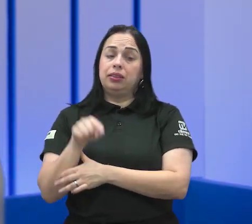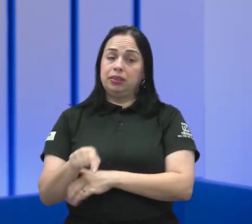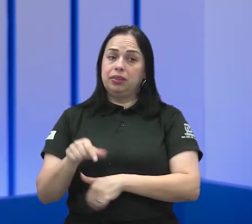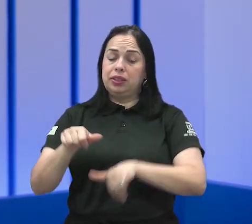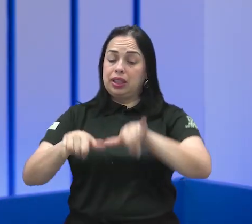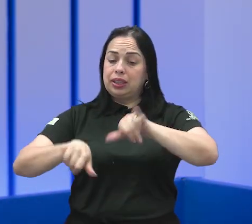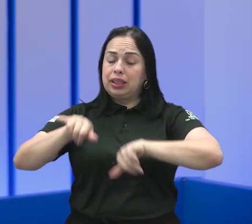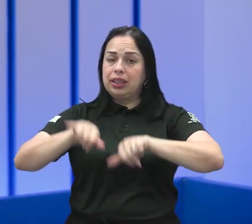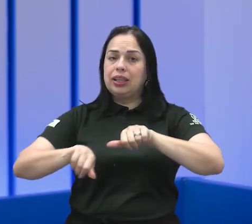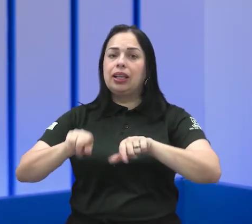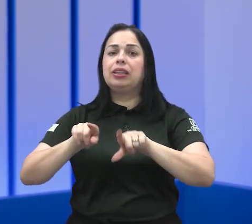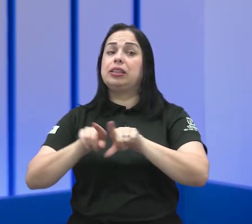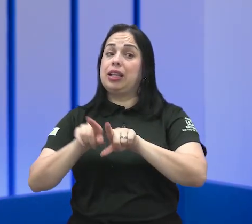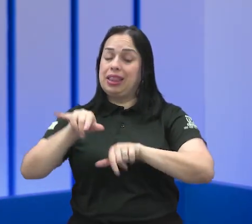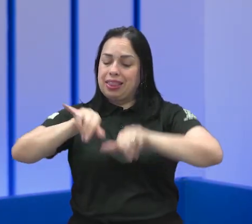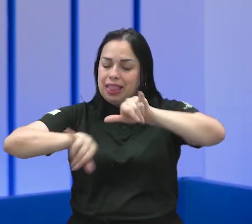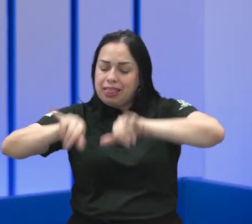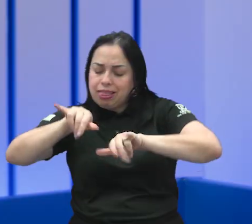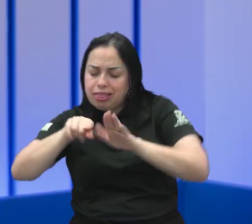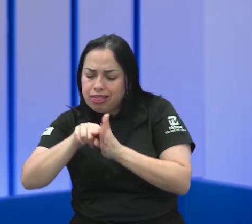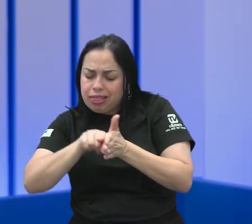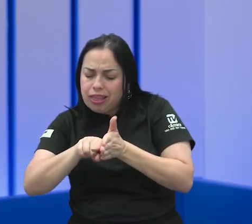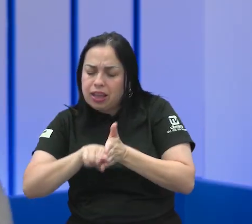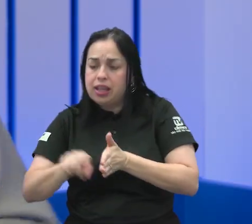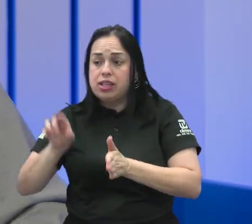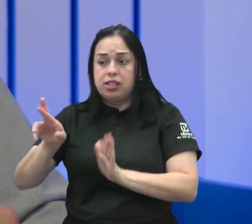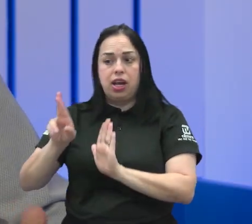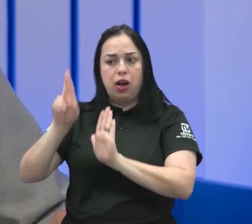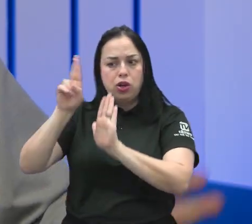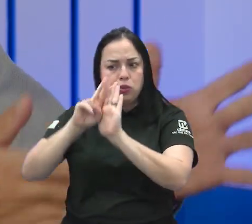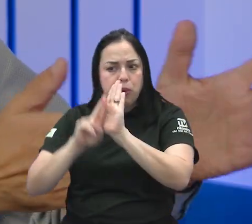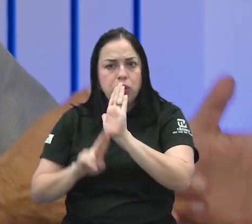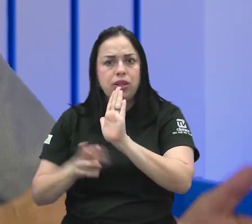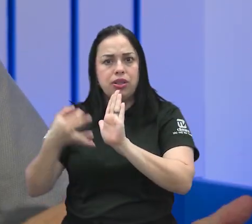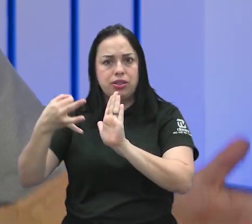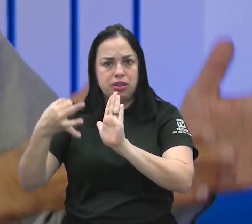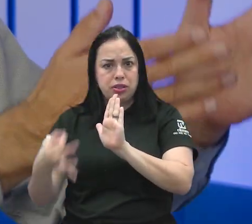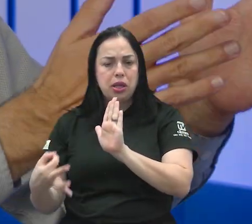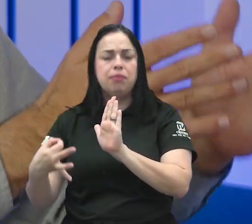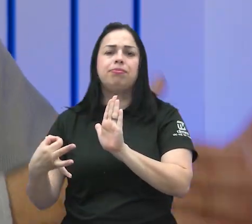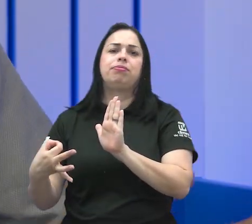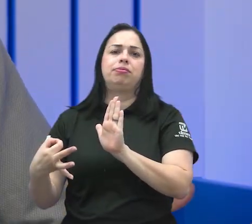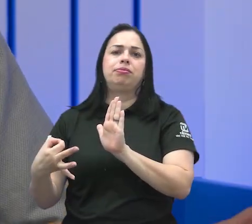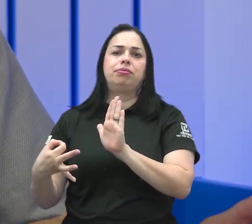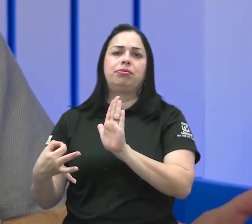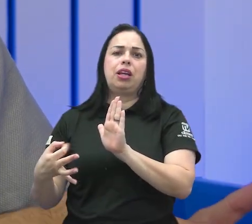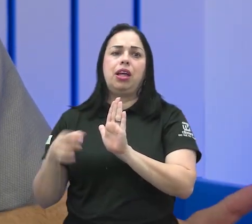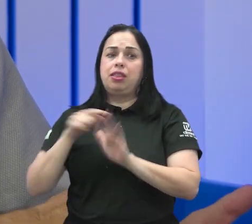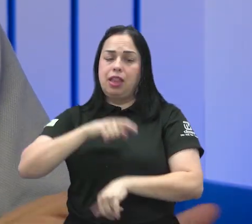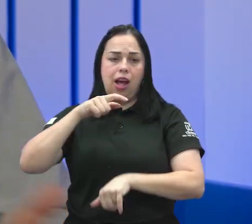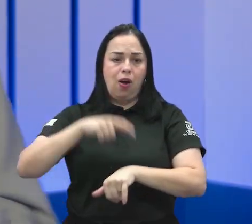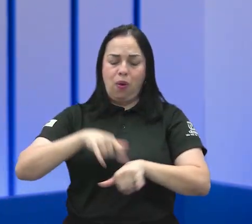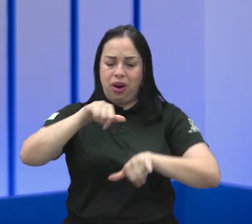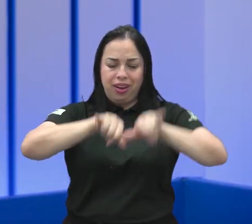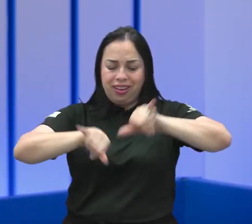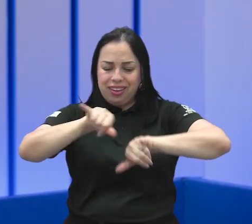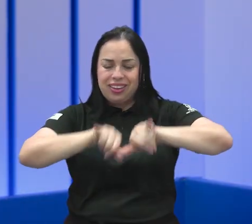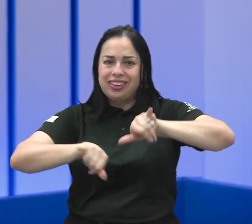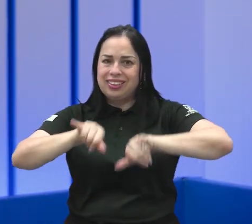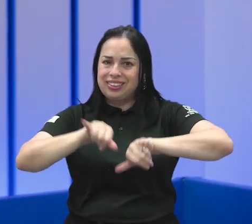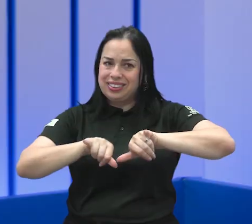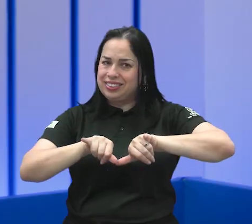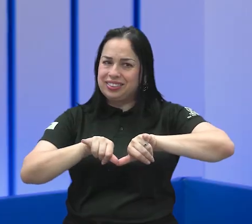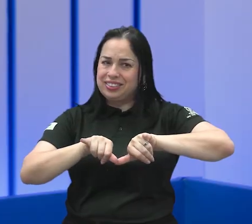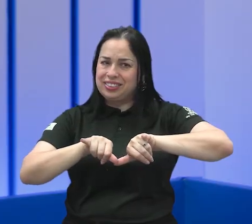exames sorológicos, né? Mas os exames sorológicos, se a pessoa respondeu honestamente e bem fiel às questões, a chance de dar